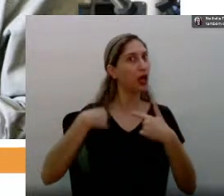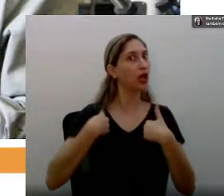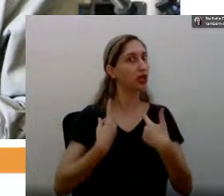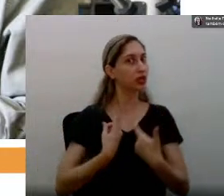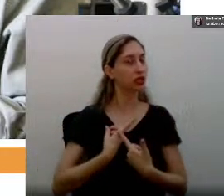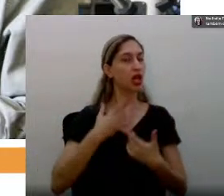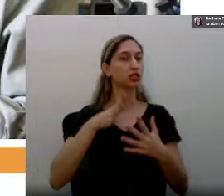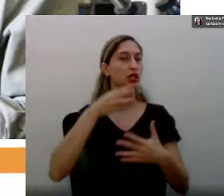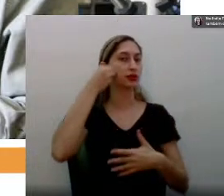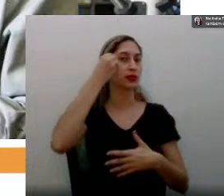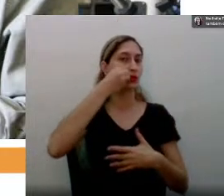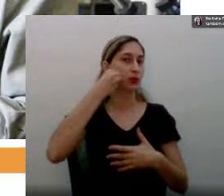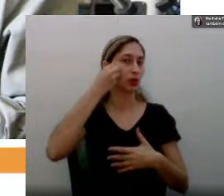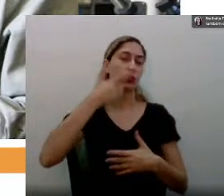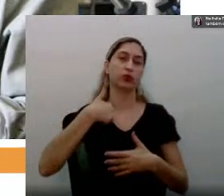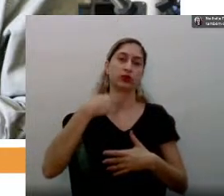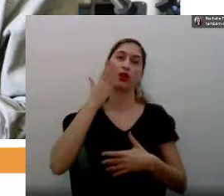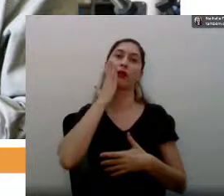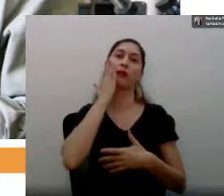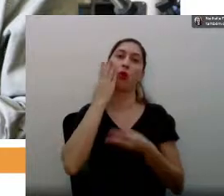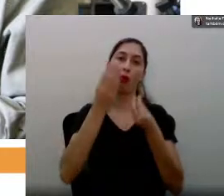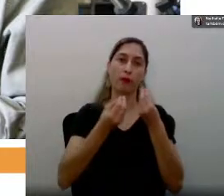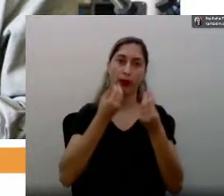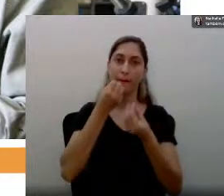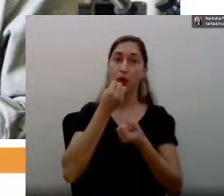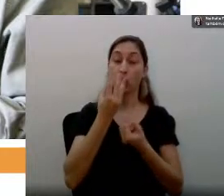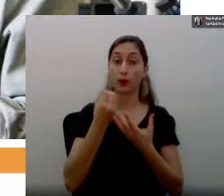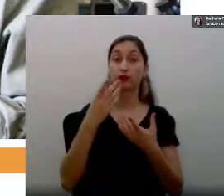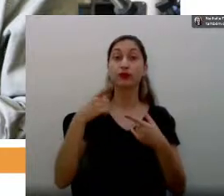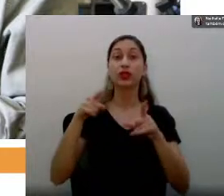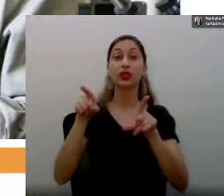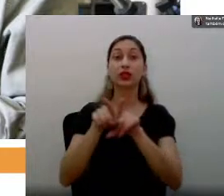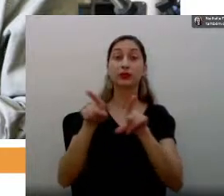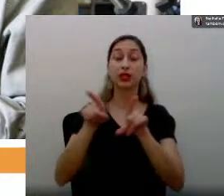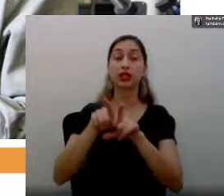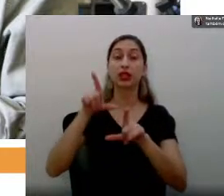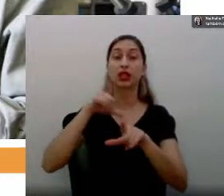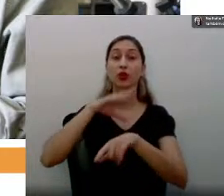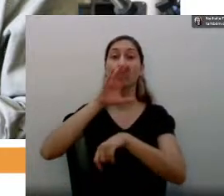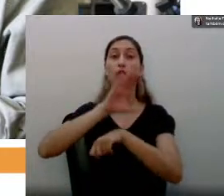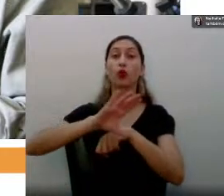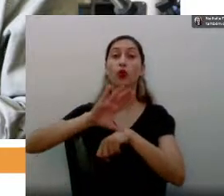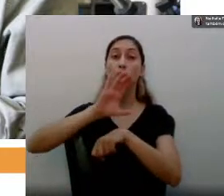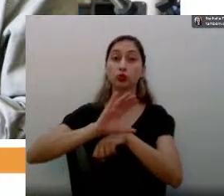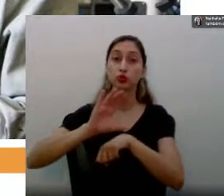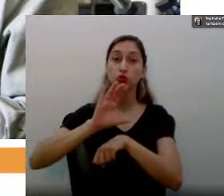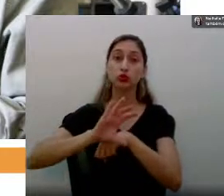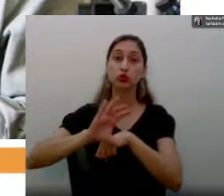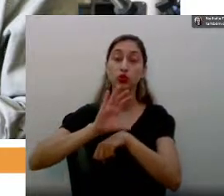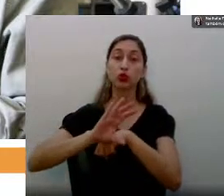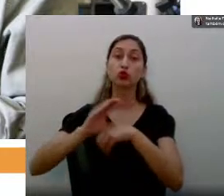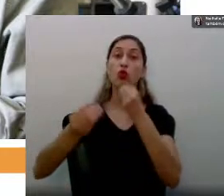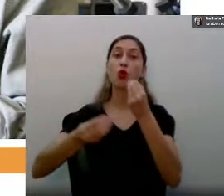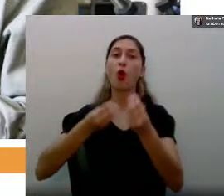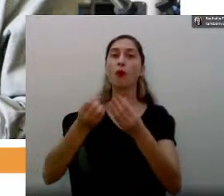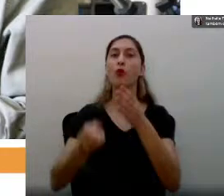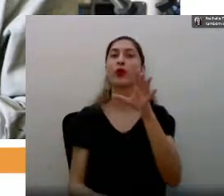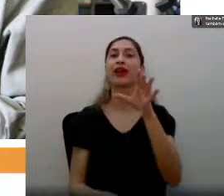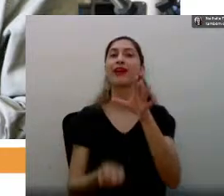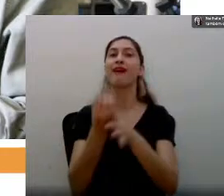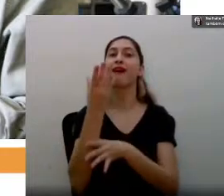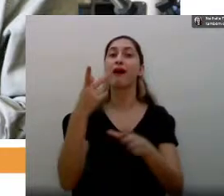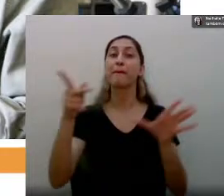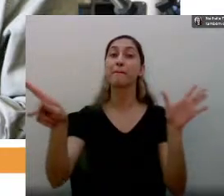é eles ensinam a eles têm um curso de ensinar você a montar seu próprio telescópio tá